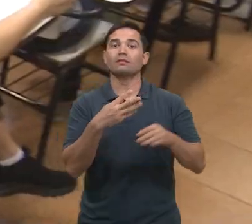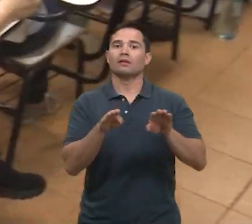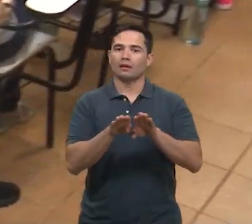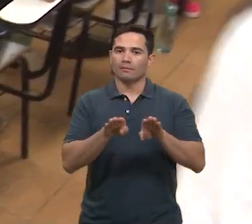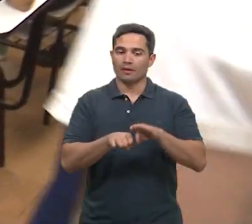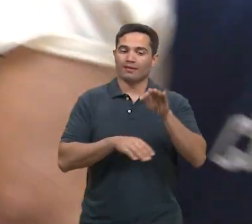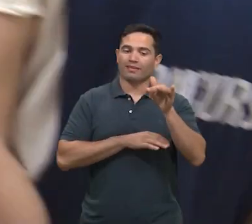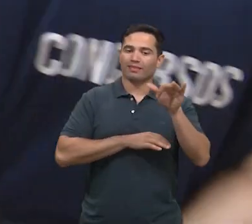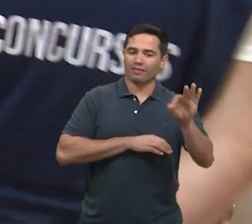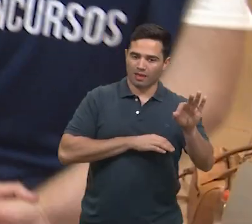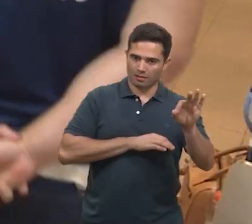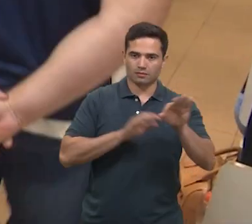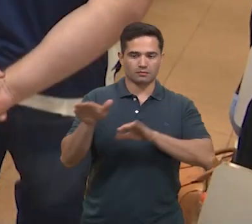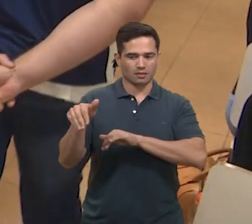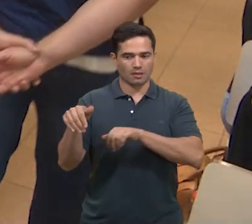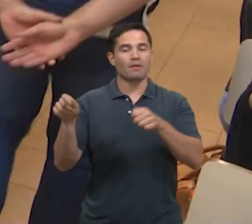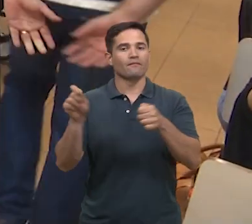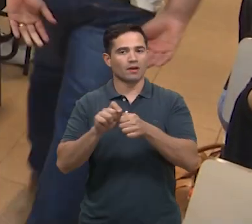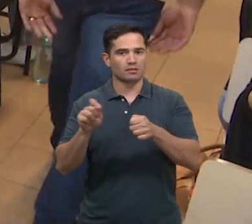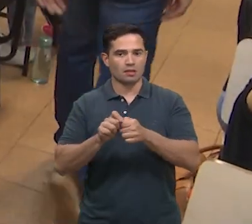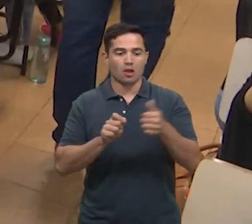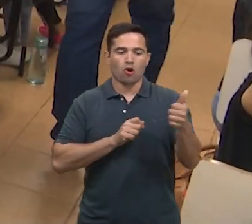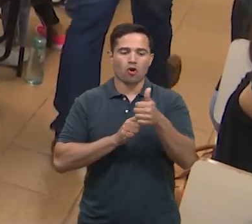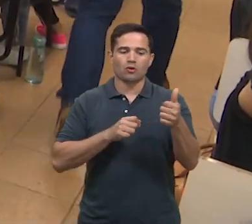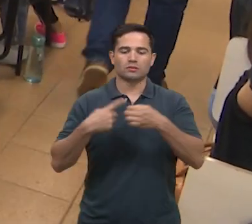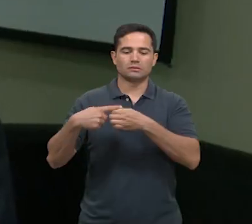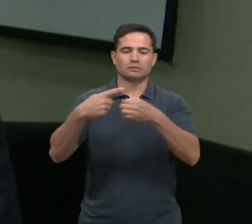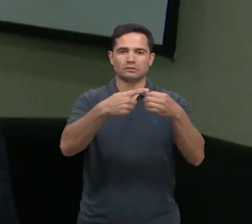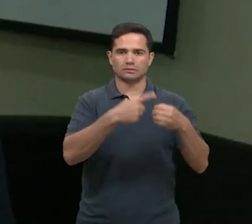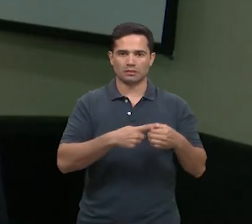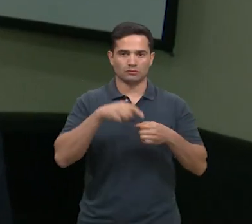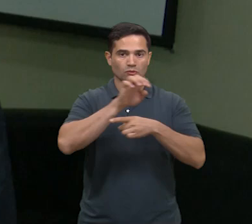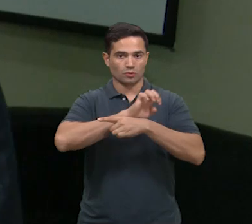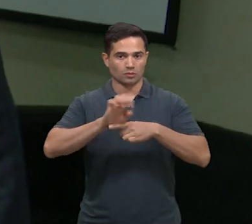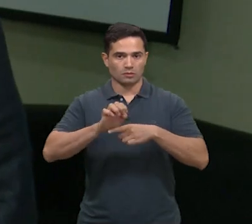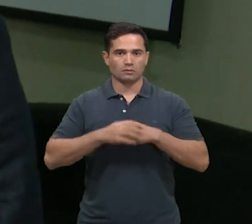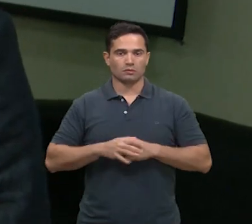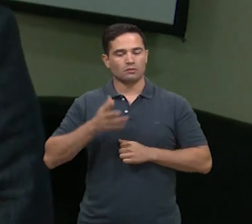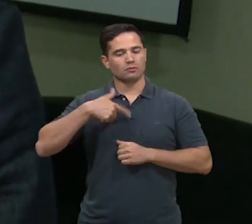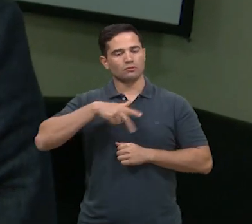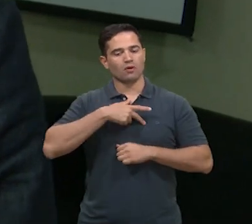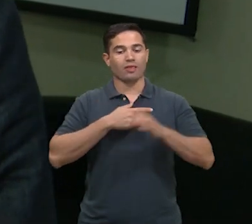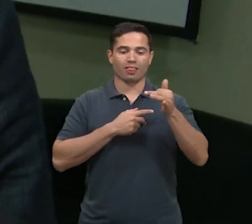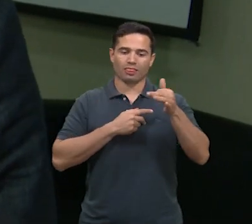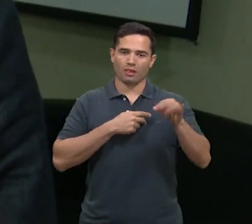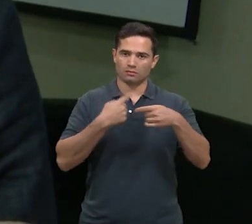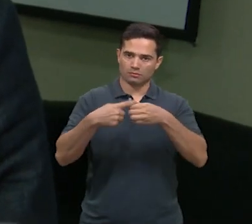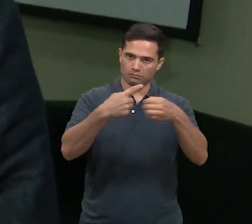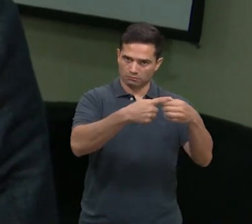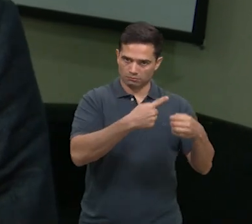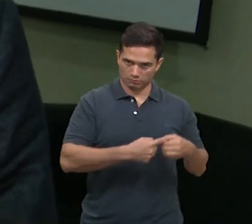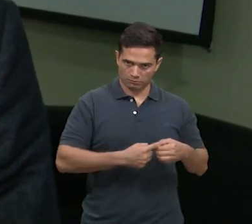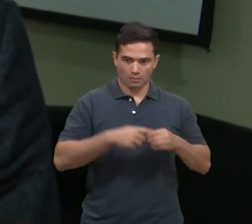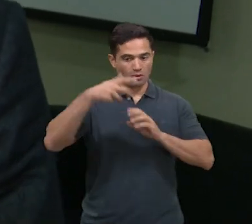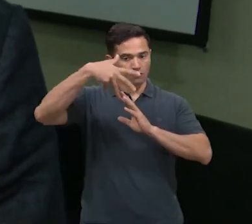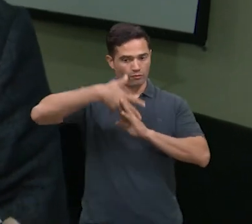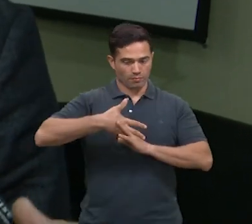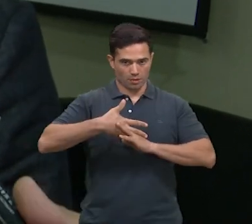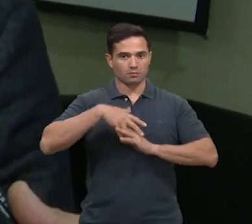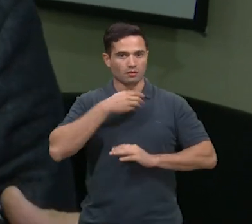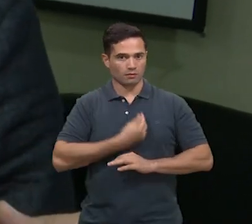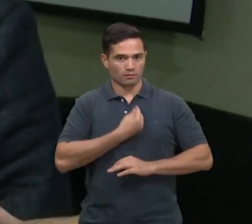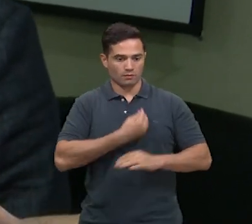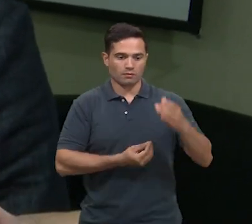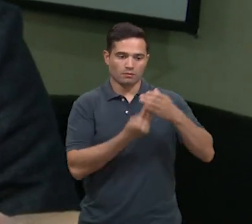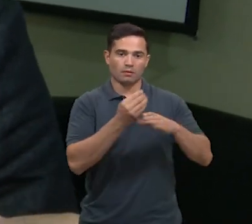dezembro e serão realizadas em 11 municípios do Estado municípios onde a ufms atua hoje no nosso estado